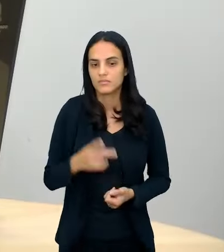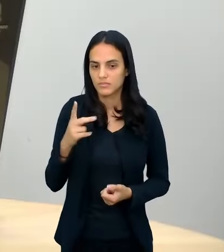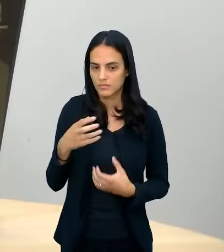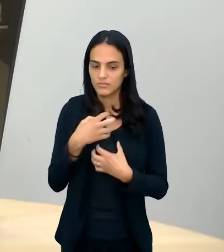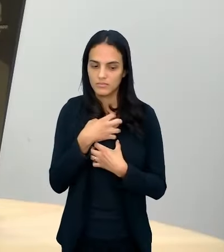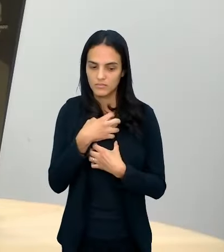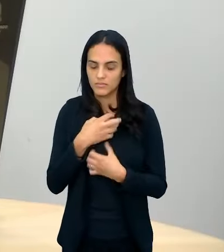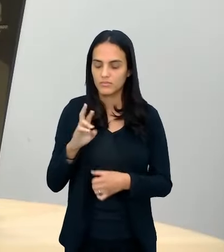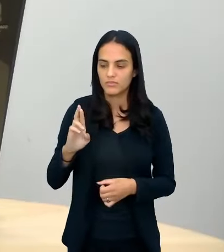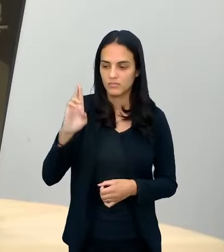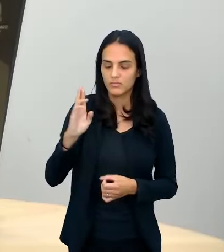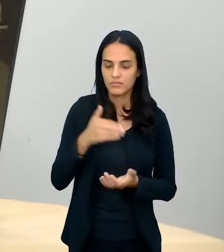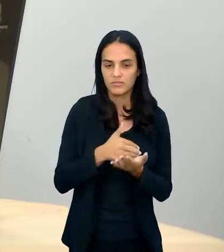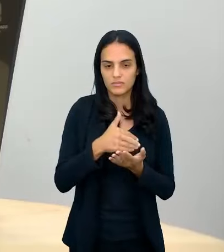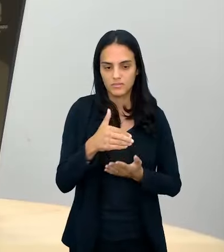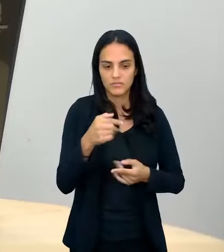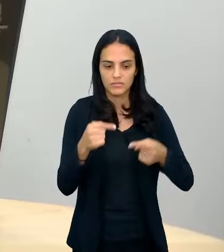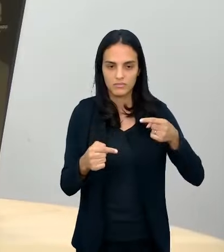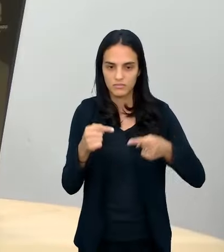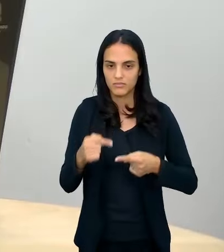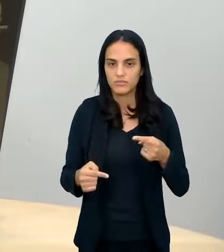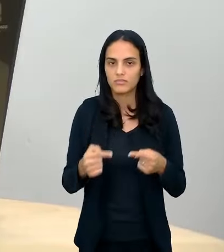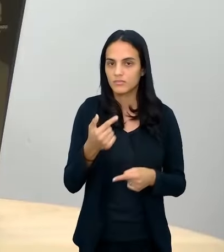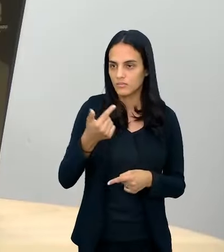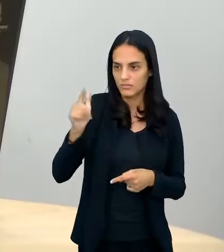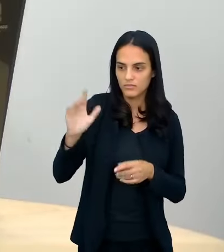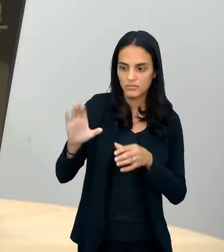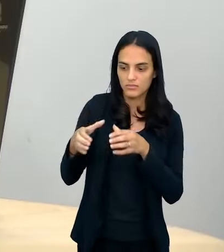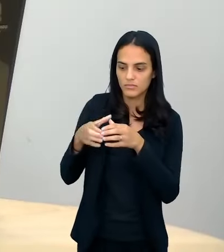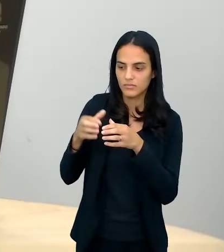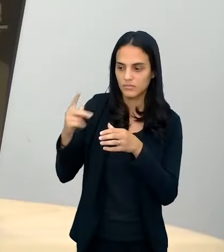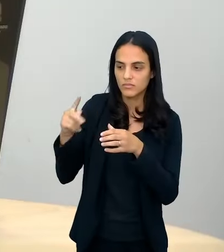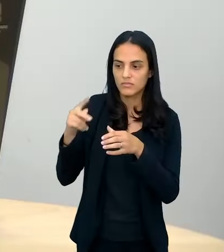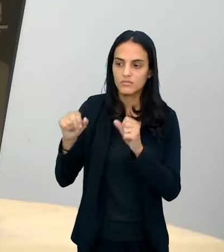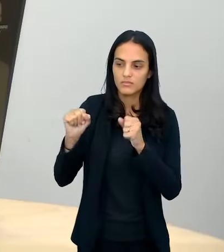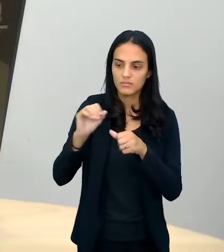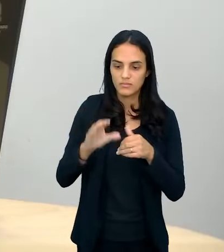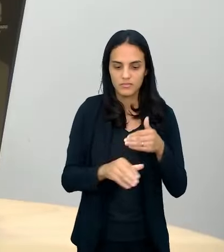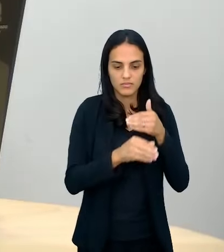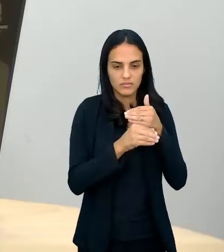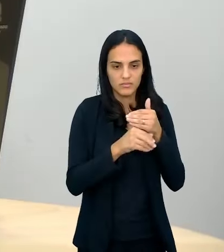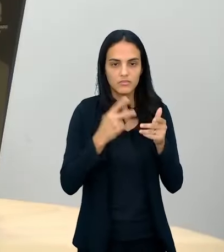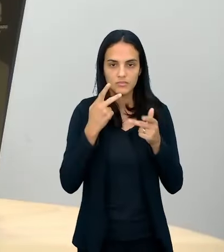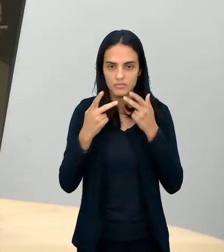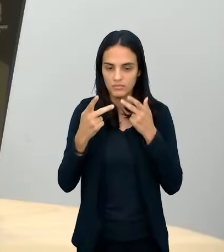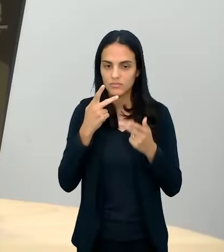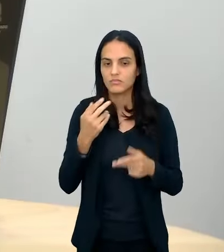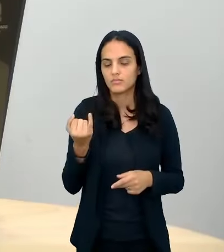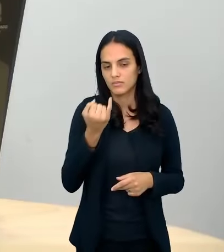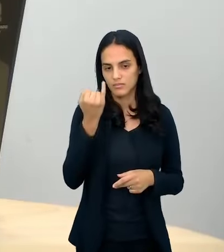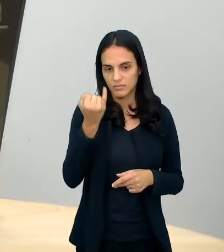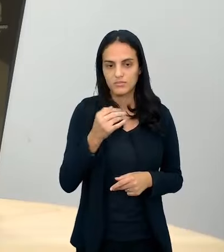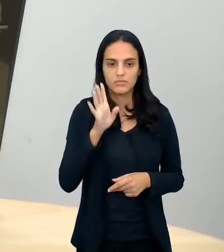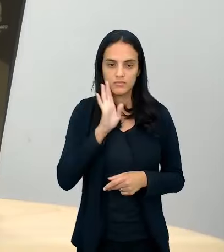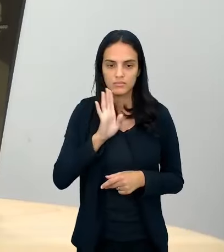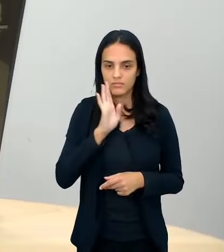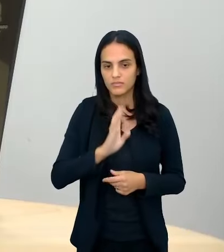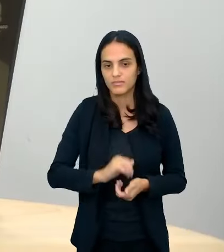sentirem responsáveis de iniciar um debate, né? O outro do grupo dele de vir complementar a fala, é bem legal nesse